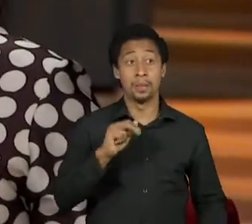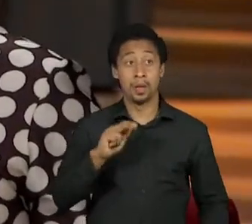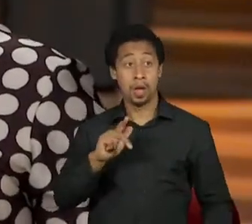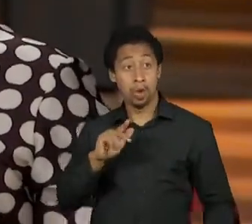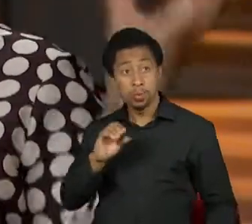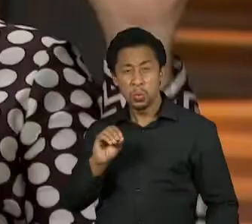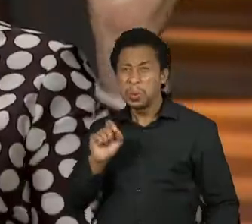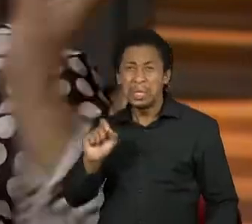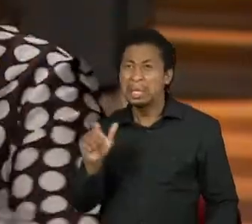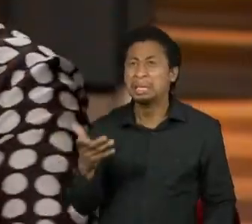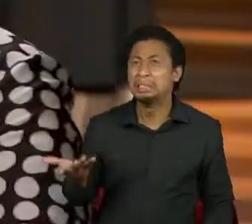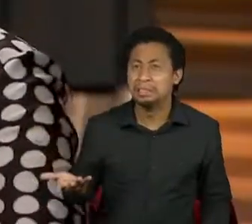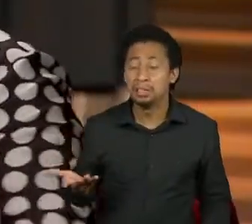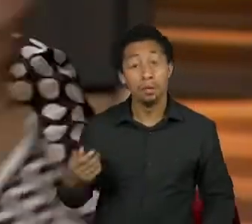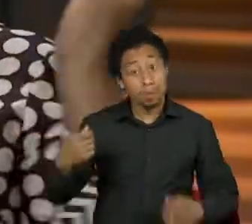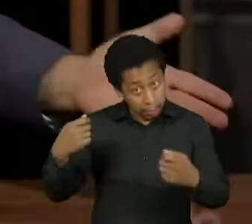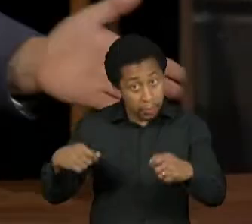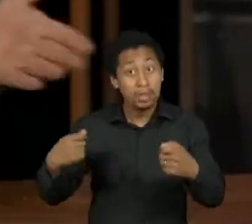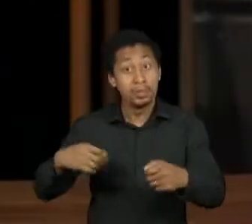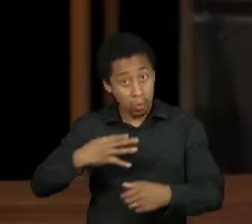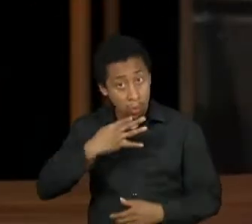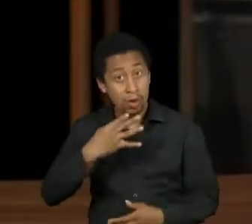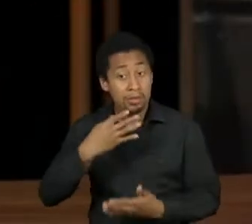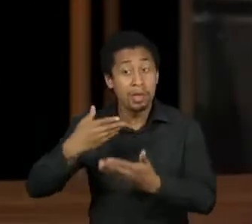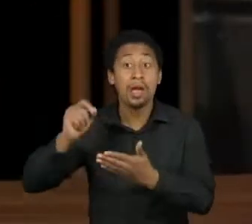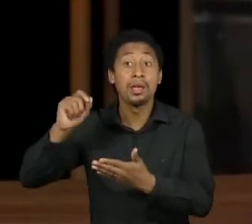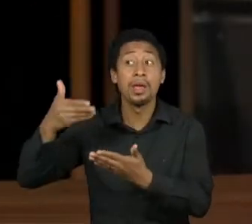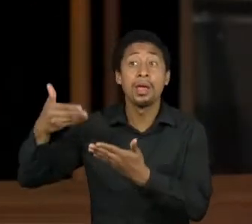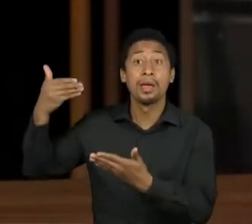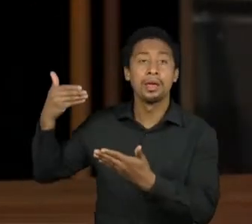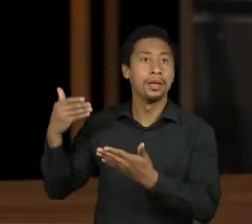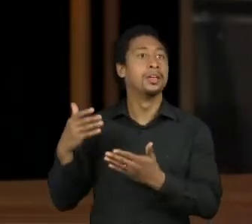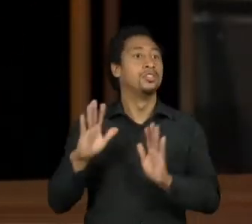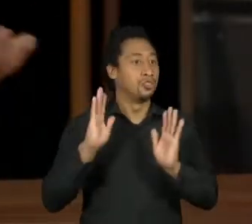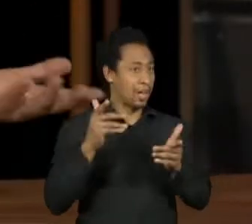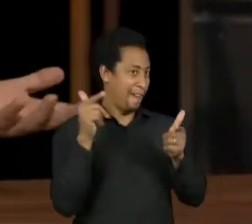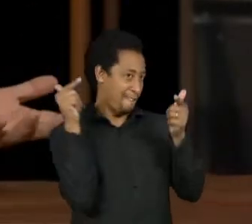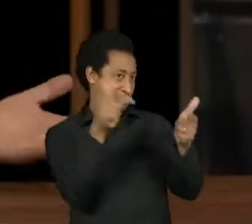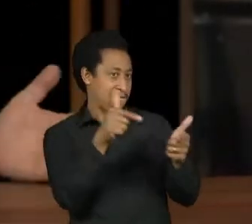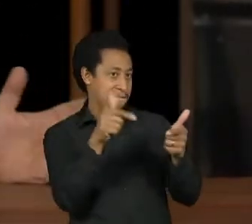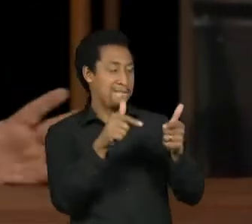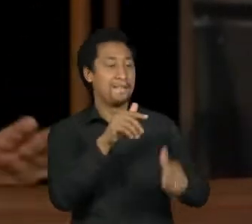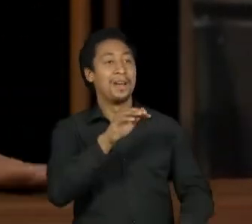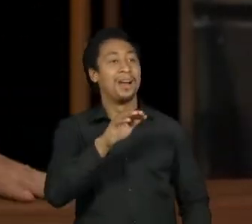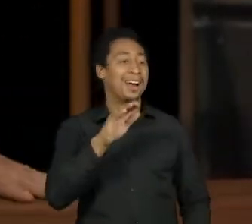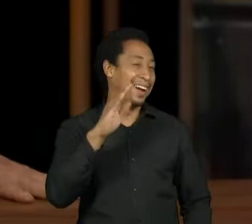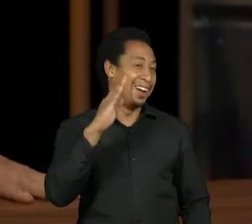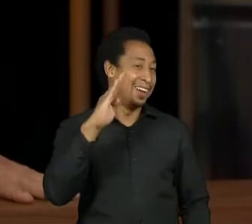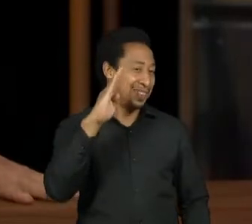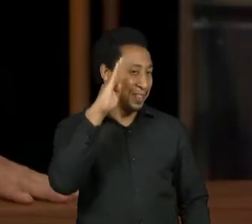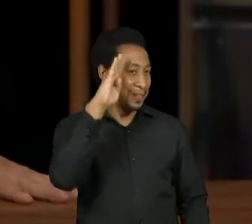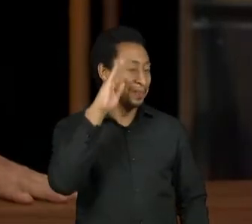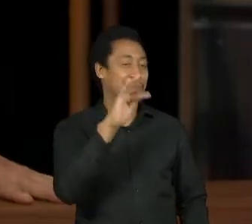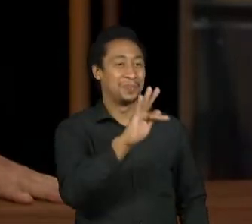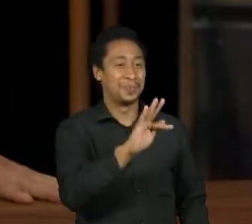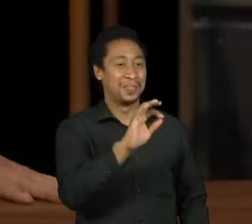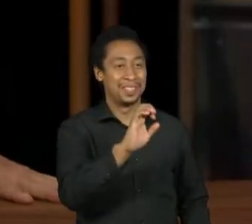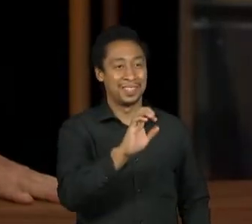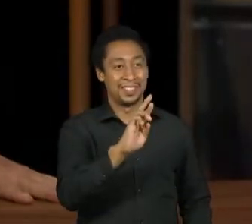que ele tem que saber e saber quem veio antes do dia desse ele trolaram Fernanda Montenegro quem é pegando escuta